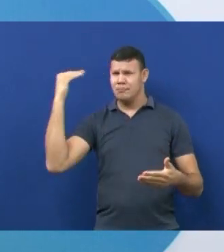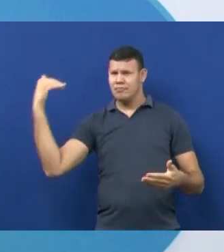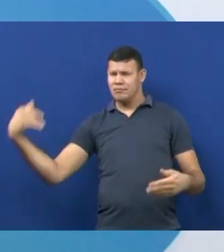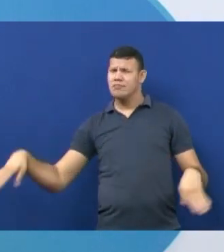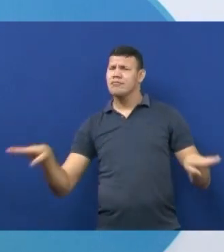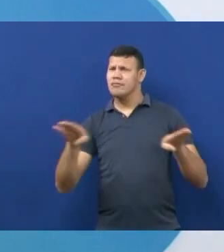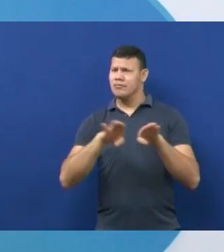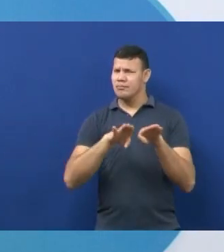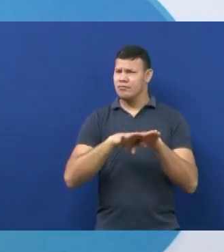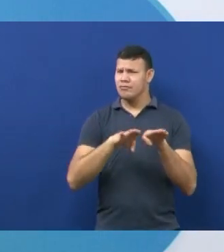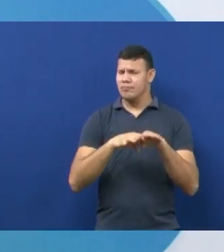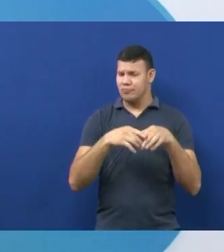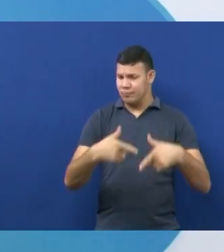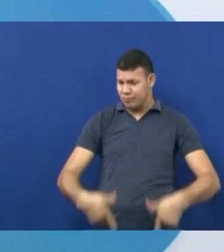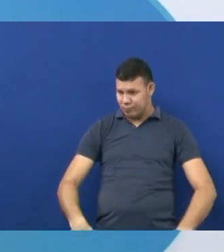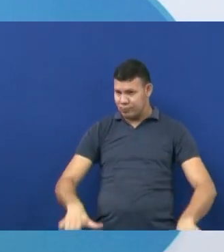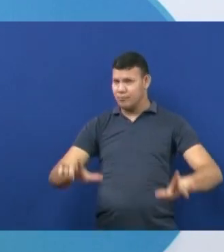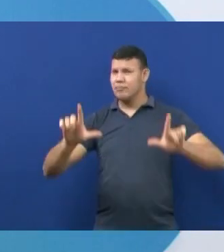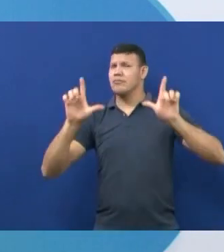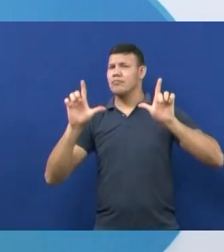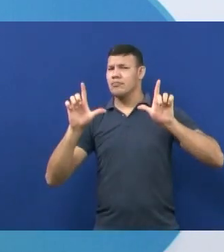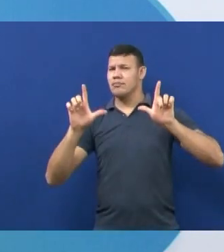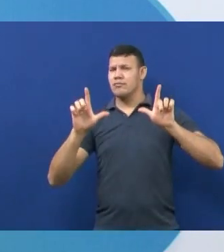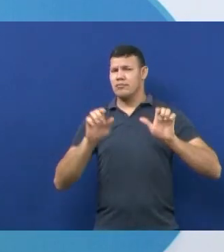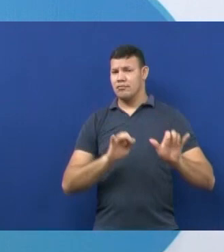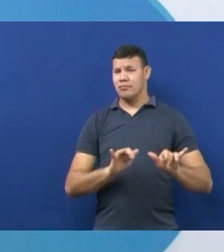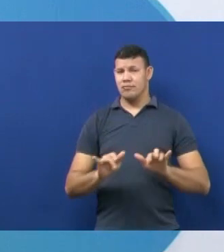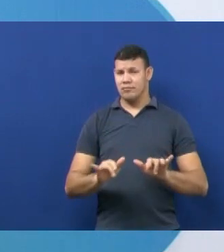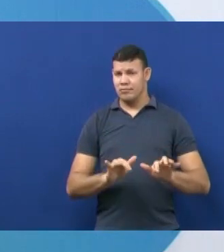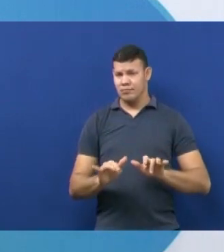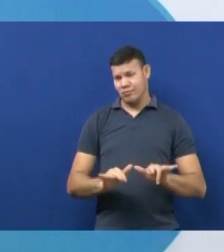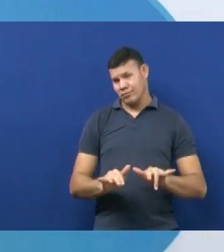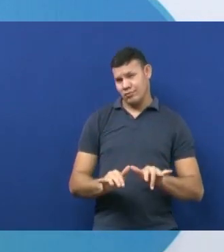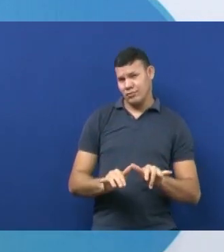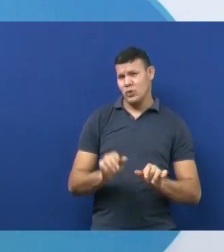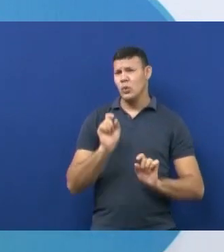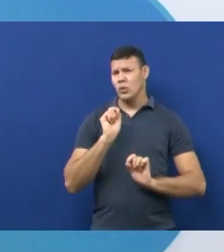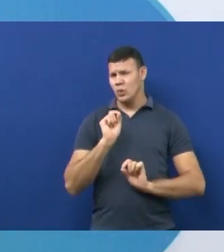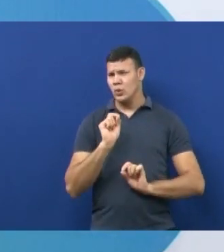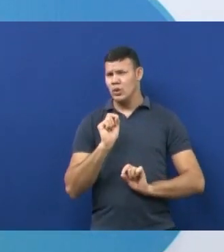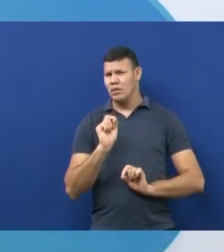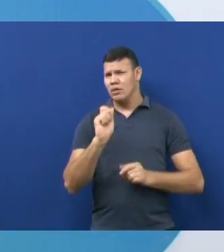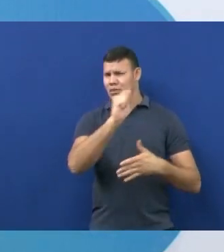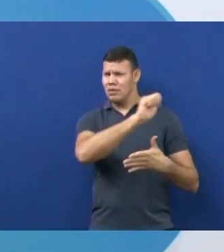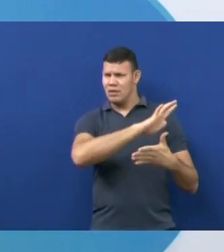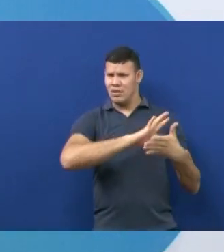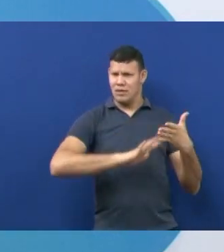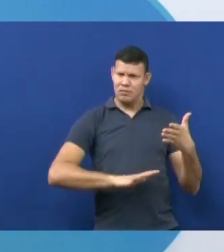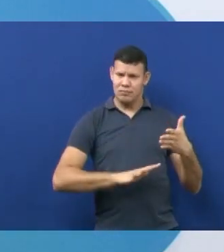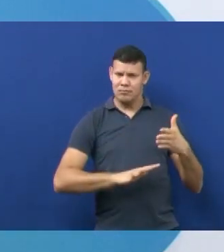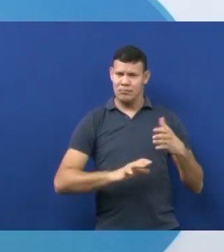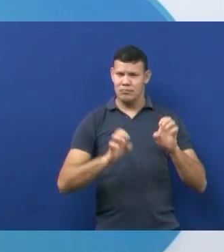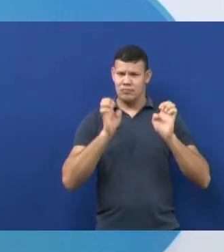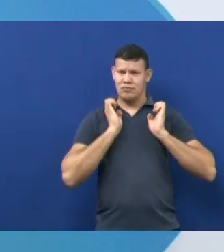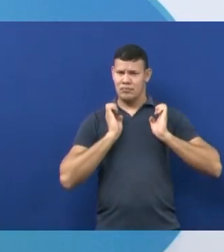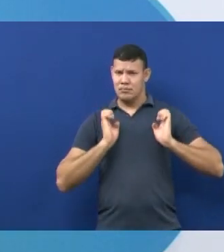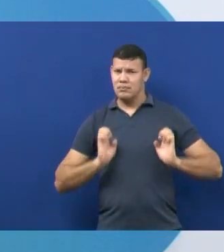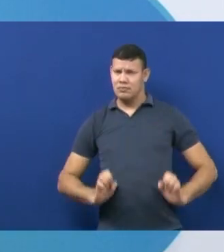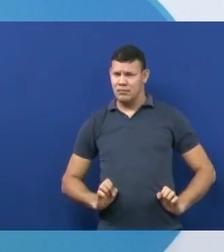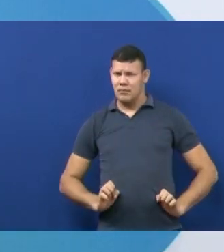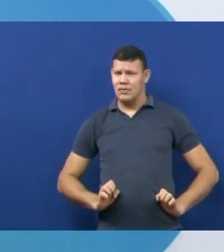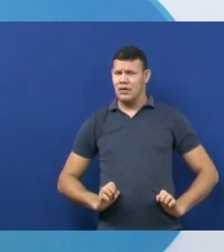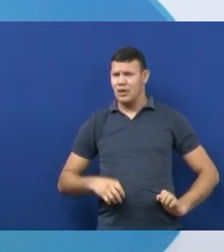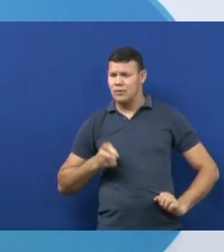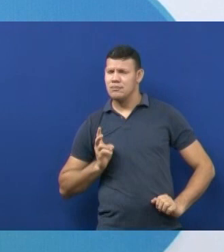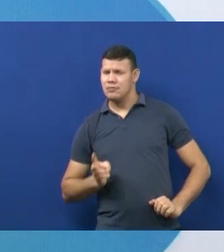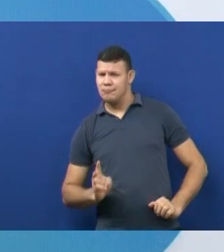estar entrando na nossa plataforma Eduque, da Secretaria de Educação, e lá você vai ver essas atividades estruturais e você pode seguir esses jogos.